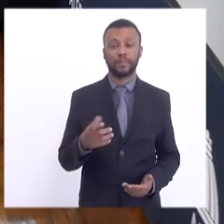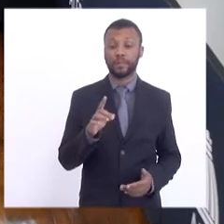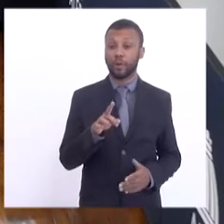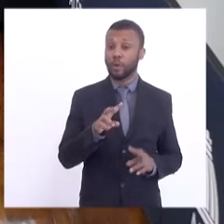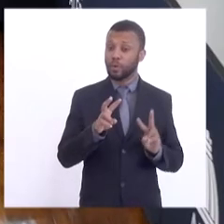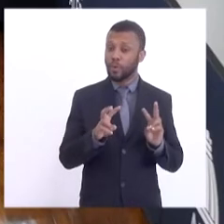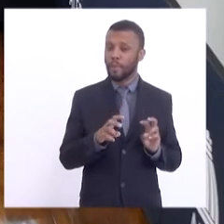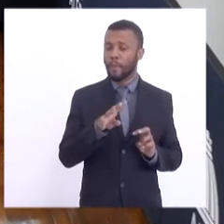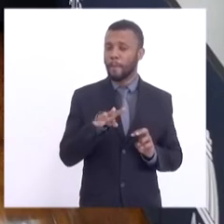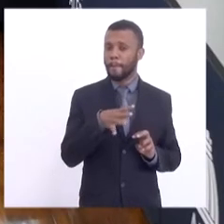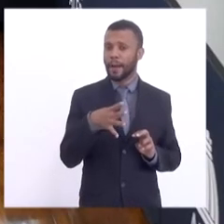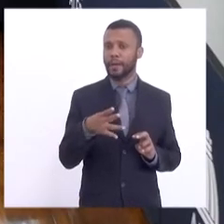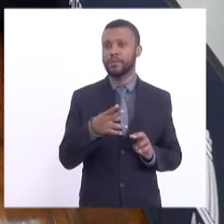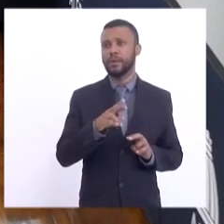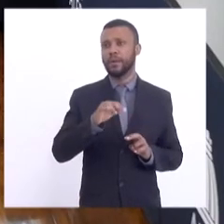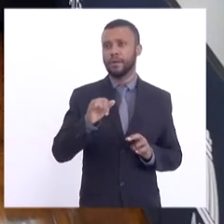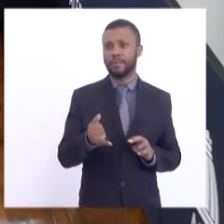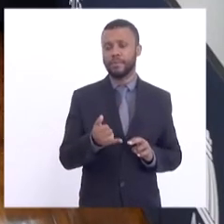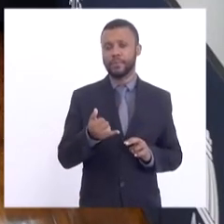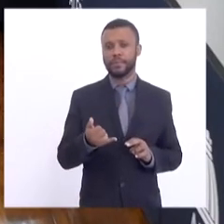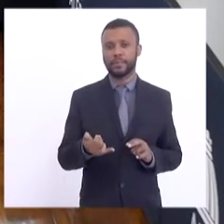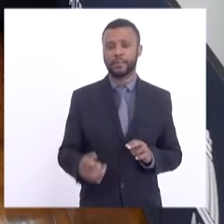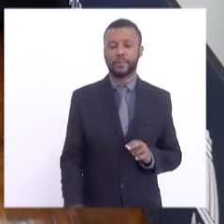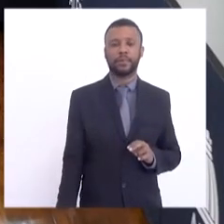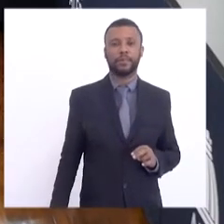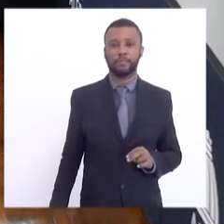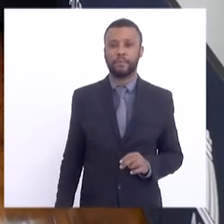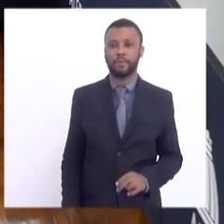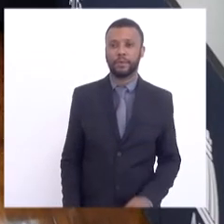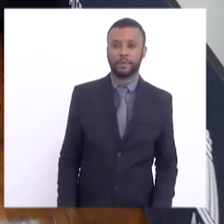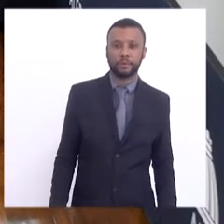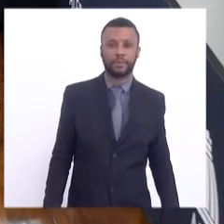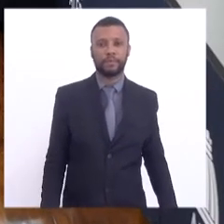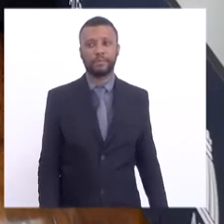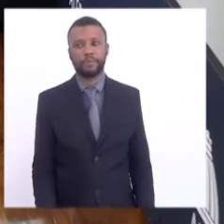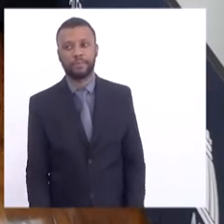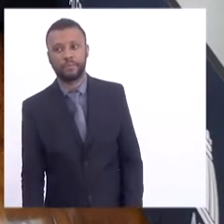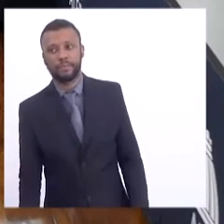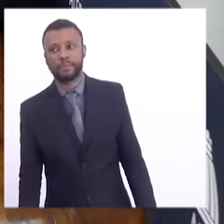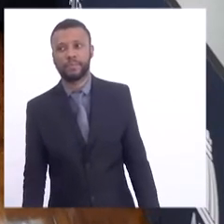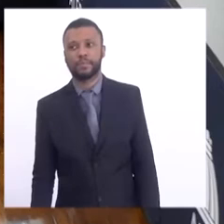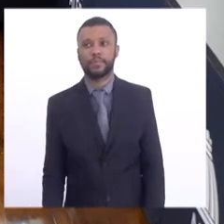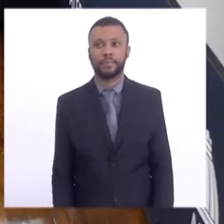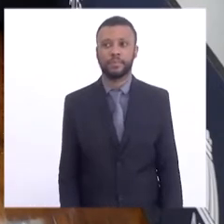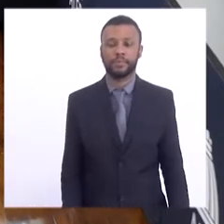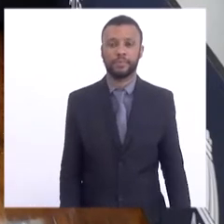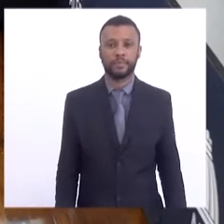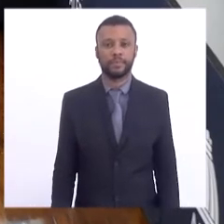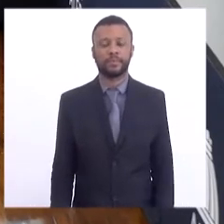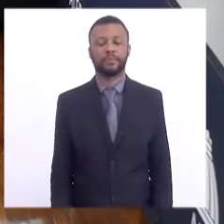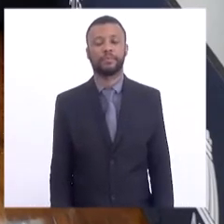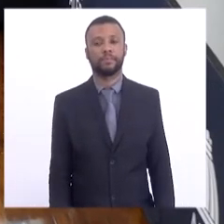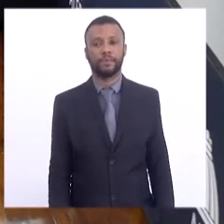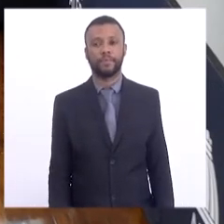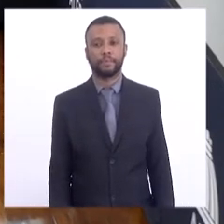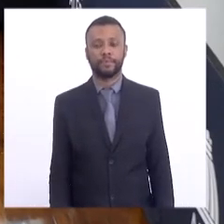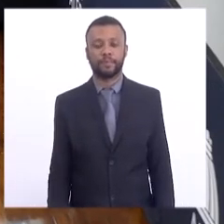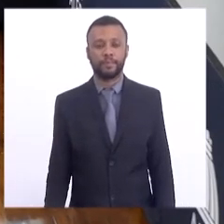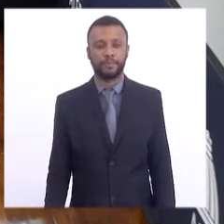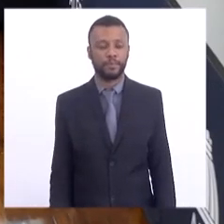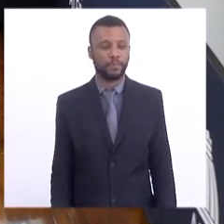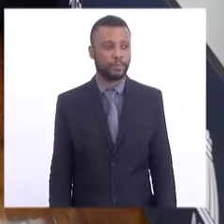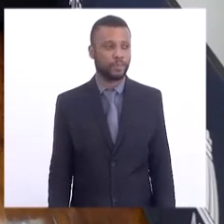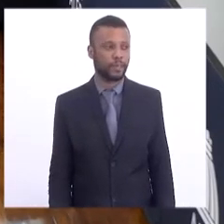RJ pedem respondeu não não já não cheguei você tá notado que eu queria e